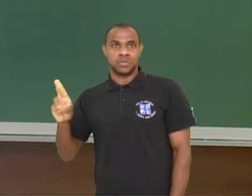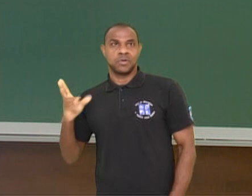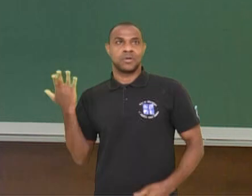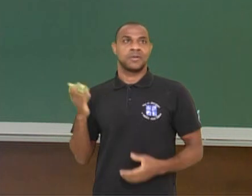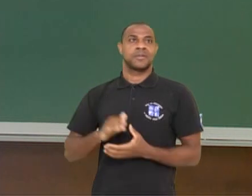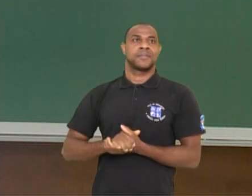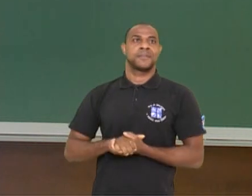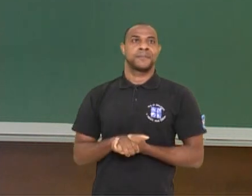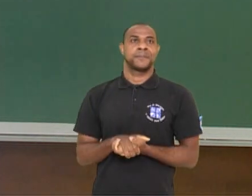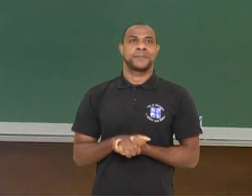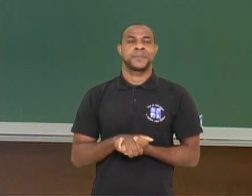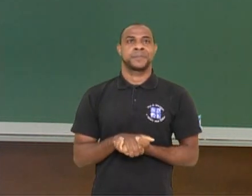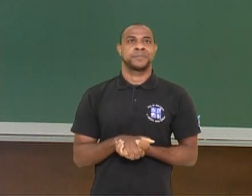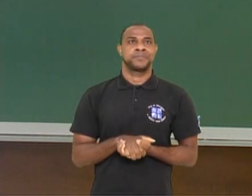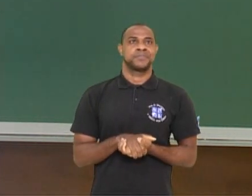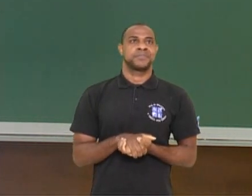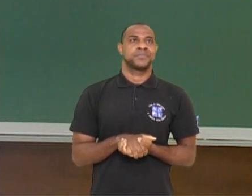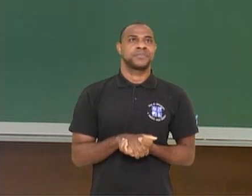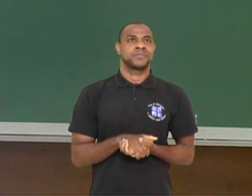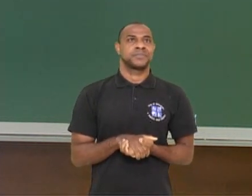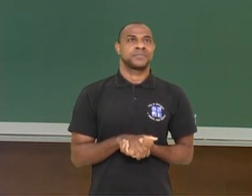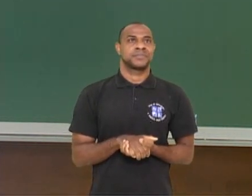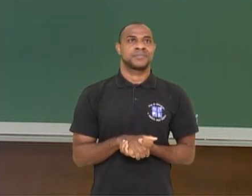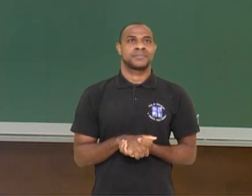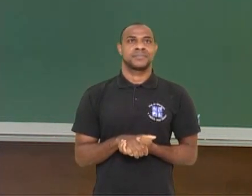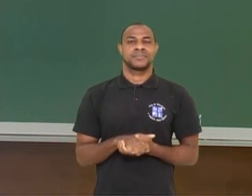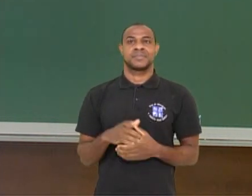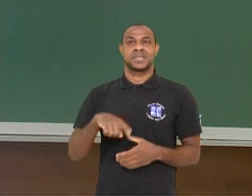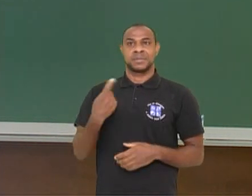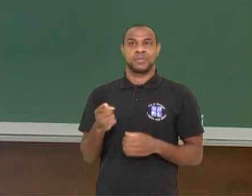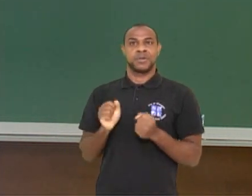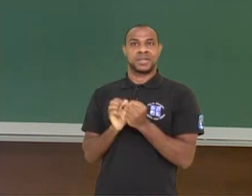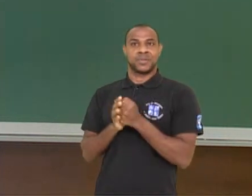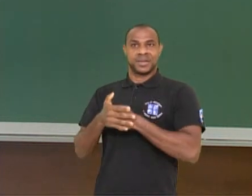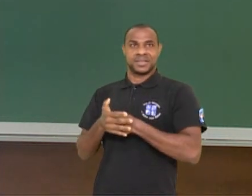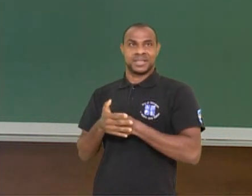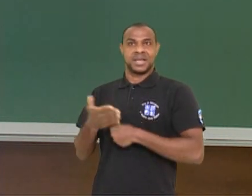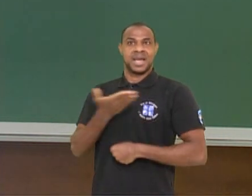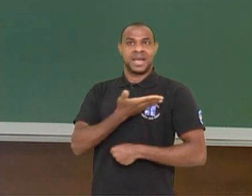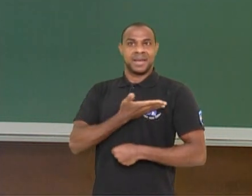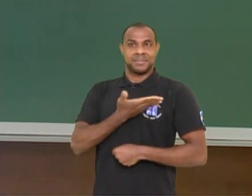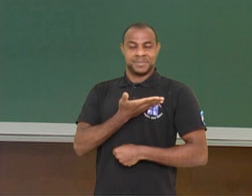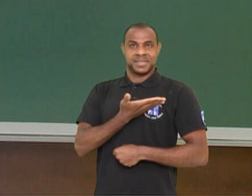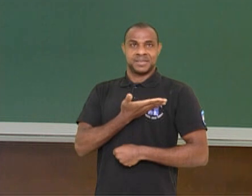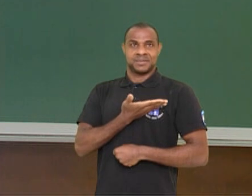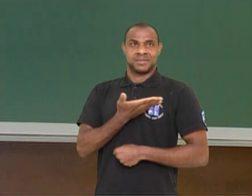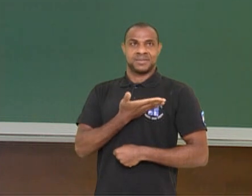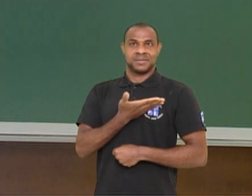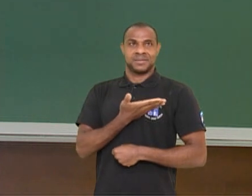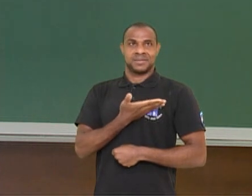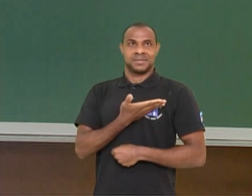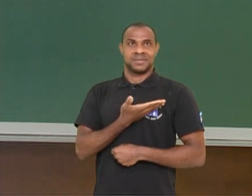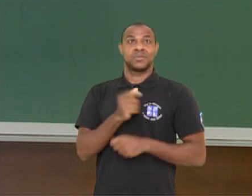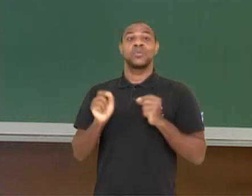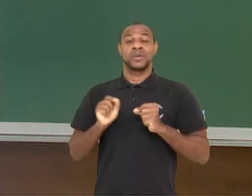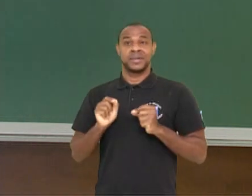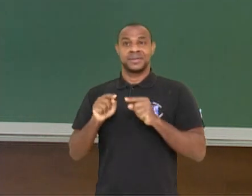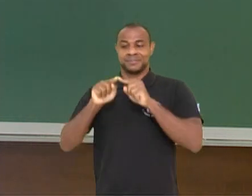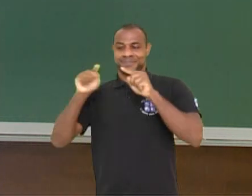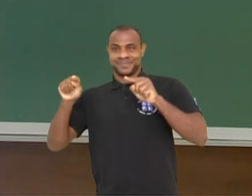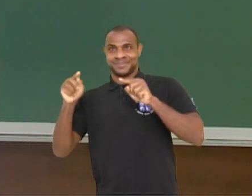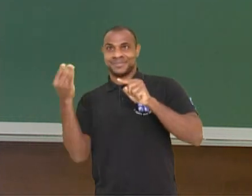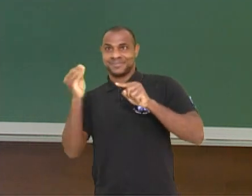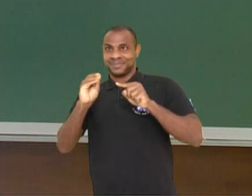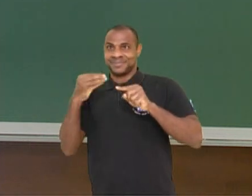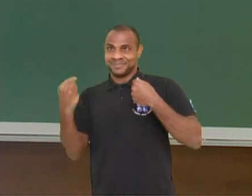quarantine, my friends and I will, depois da quarentena, meus amigos e eu, is a very good activity to